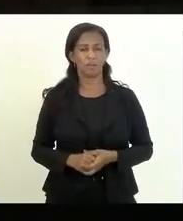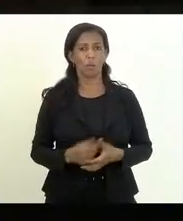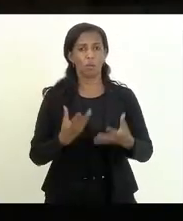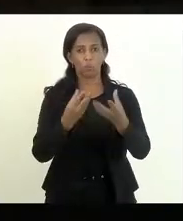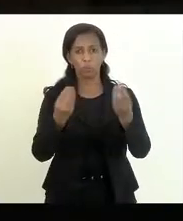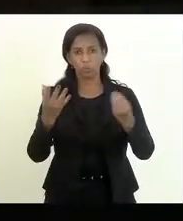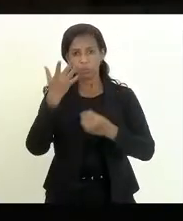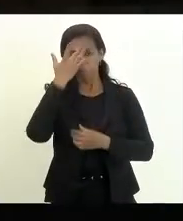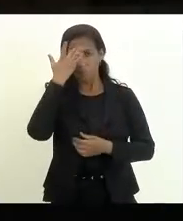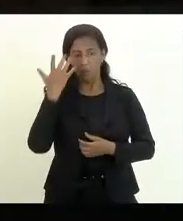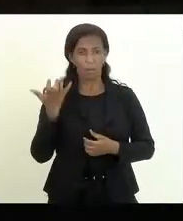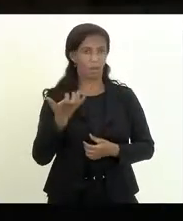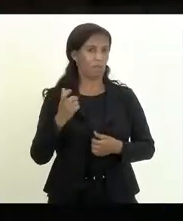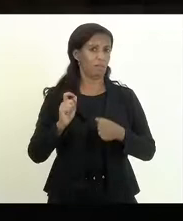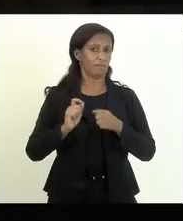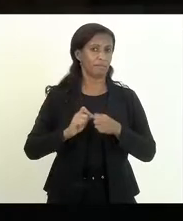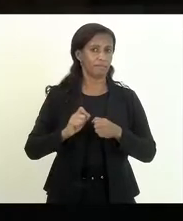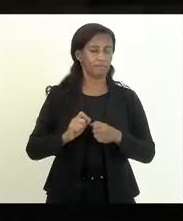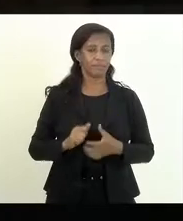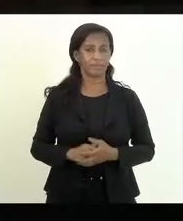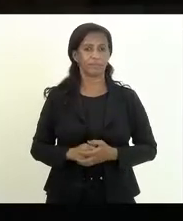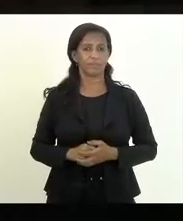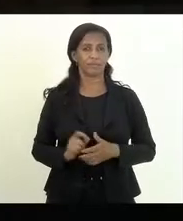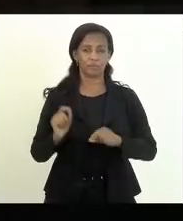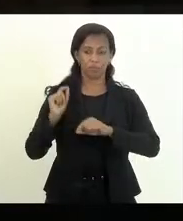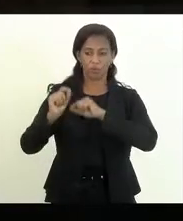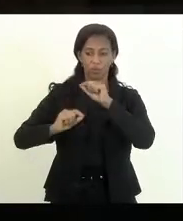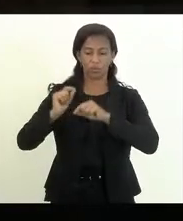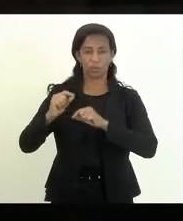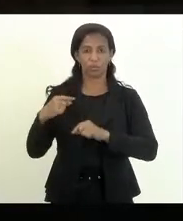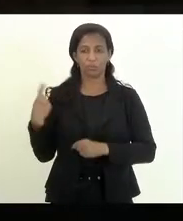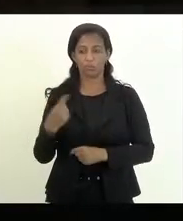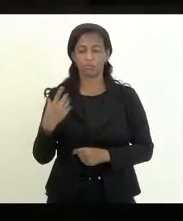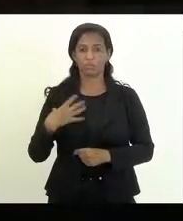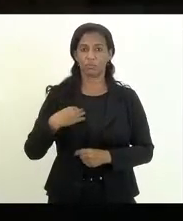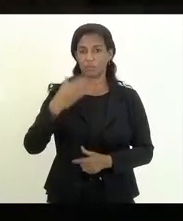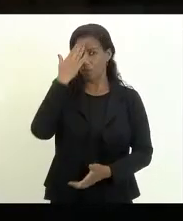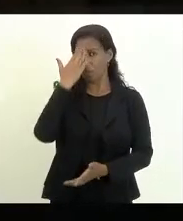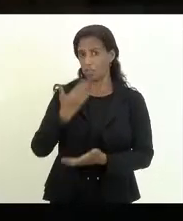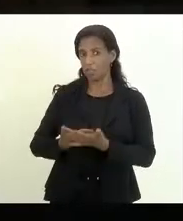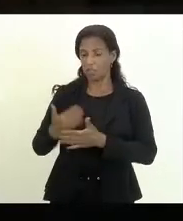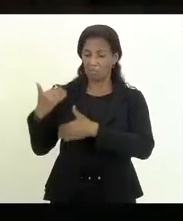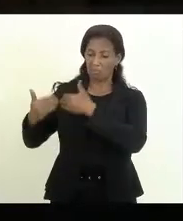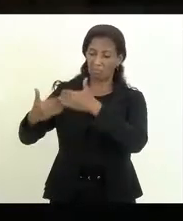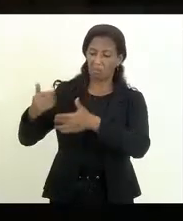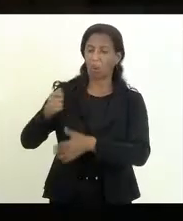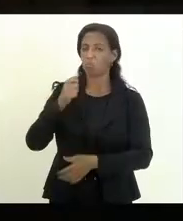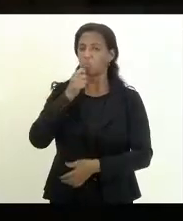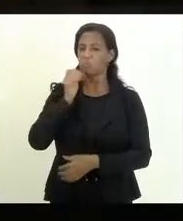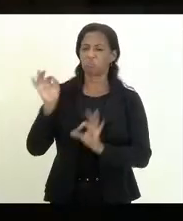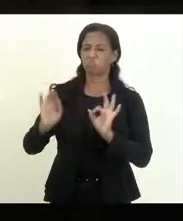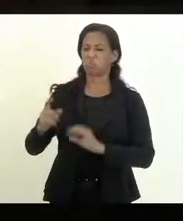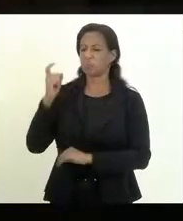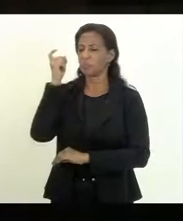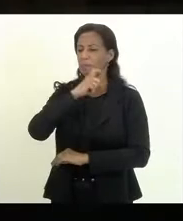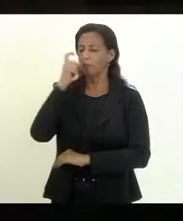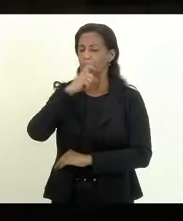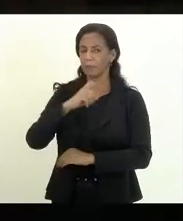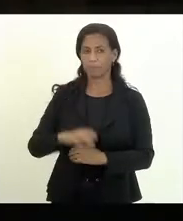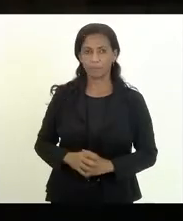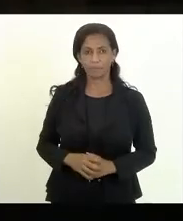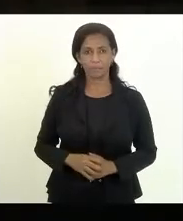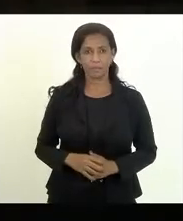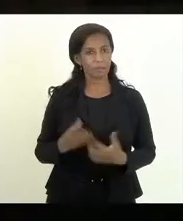muita gente quer fazer com que os nossos filhos acreditem que esse processo não existiu, que